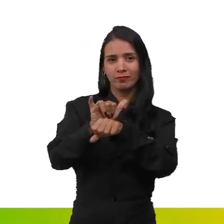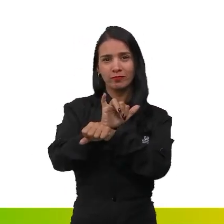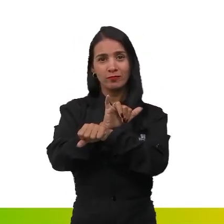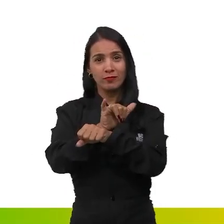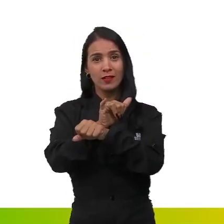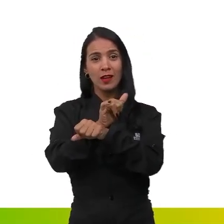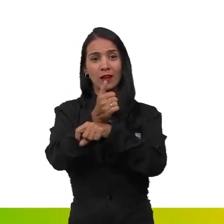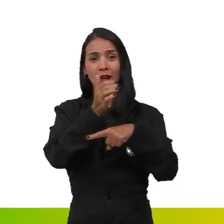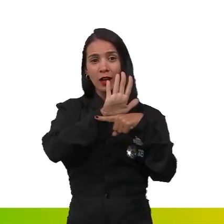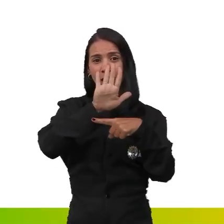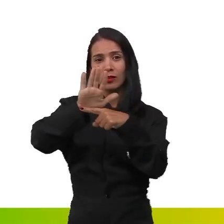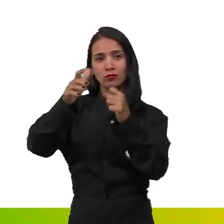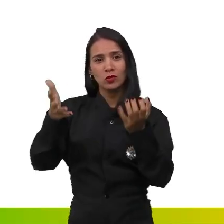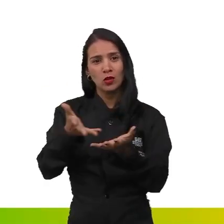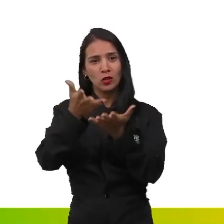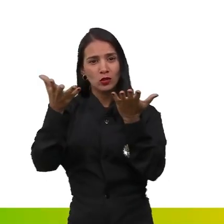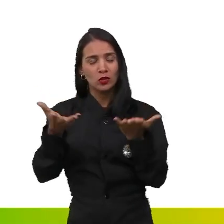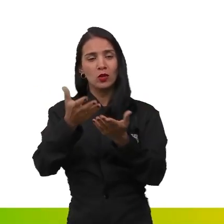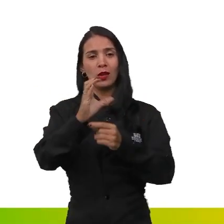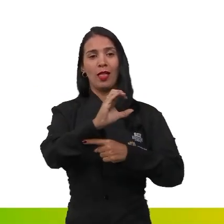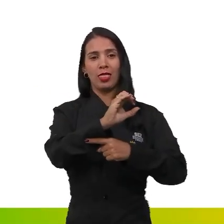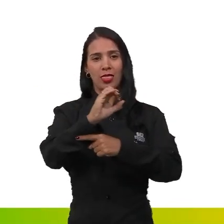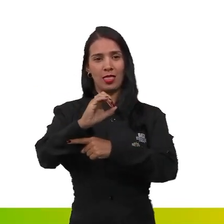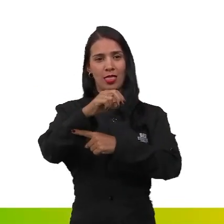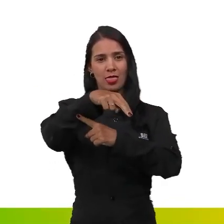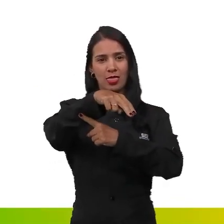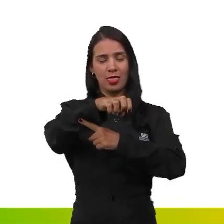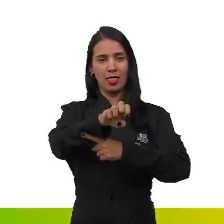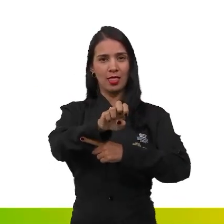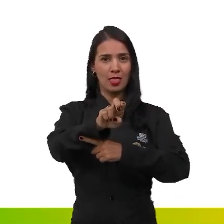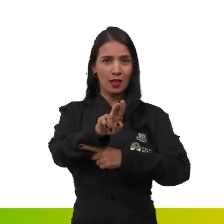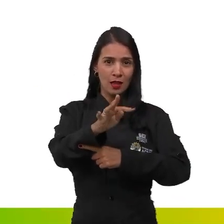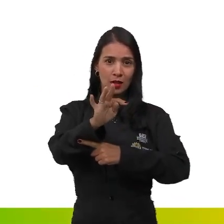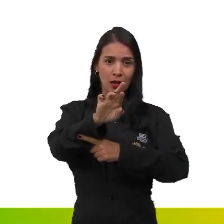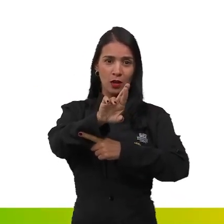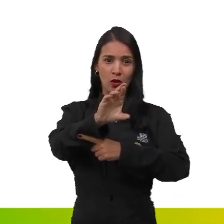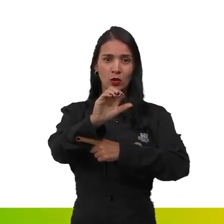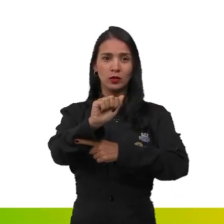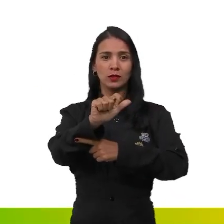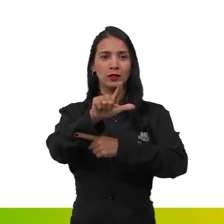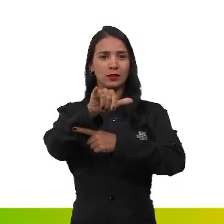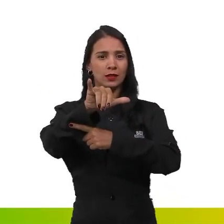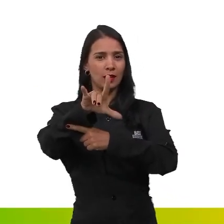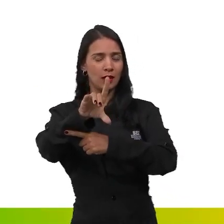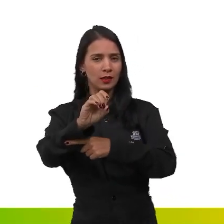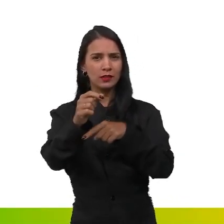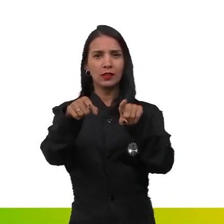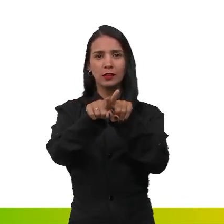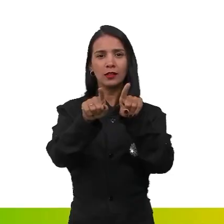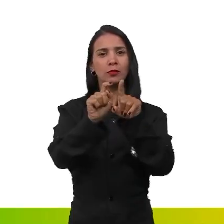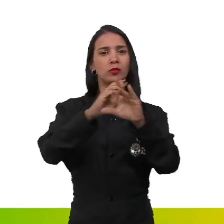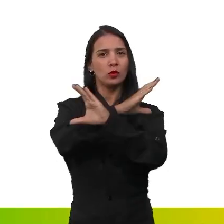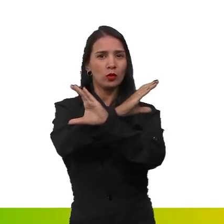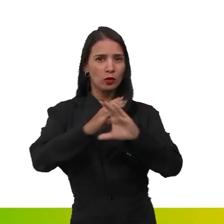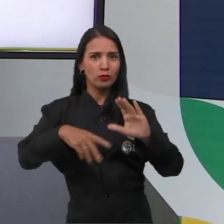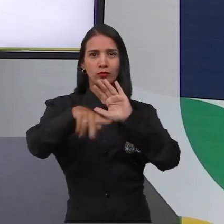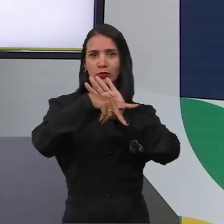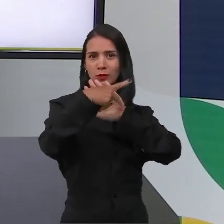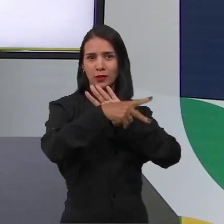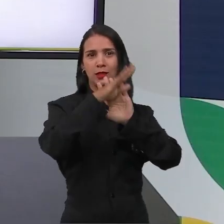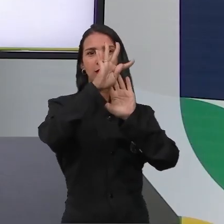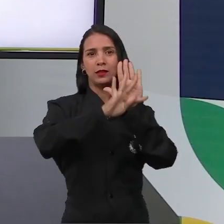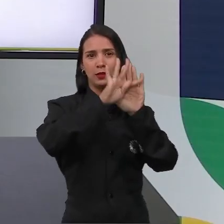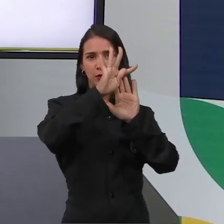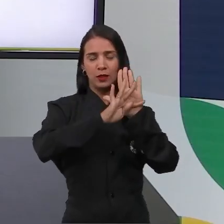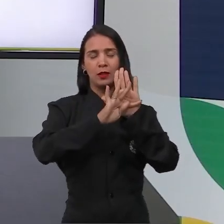um ponto muito importante, tá? A neutralidade e a credibilidade do texto. Vale ressaltar